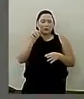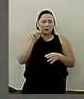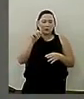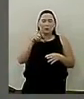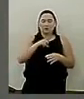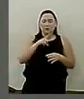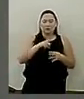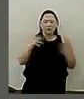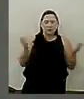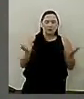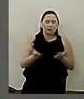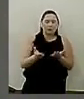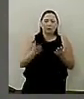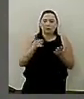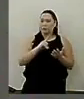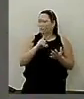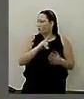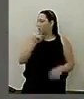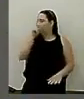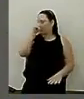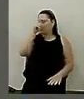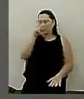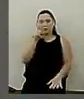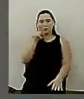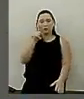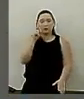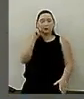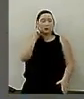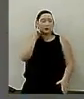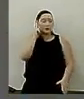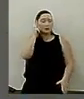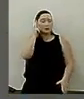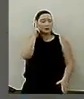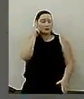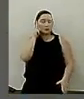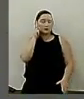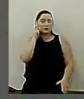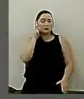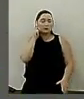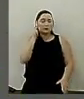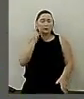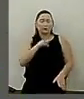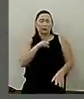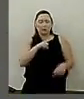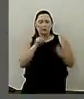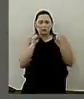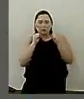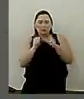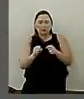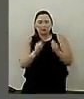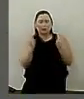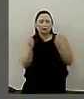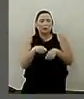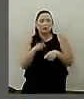foge do sobrenatural, nós começamos a tentar